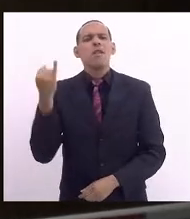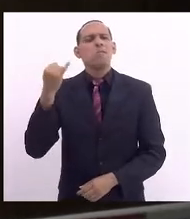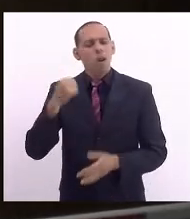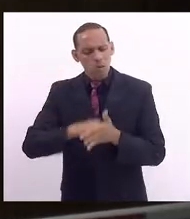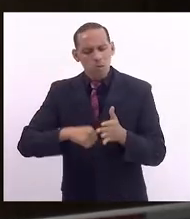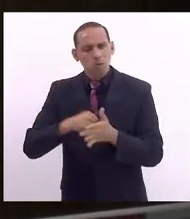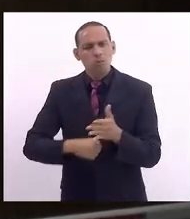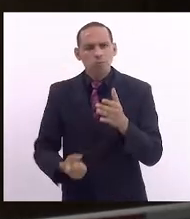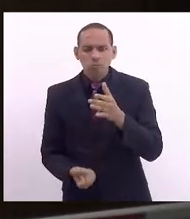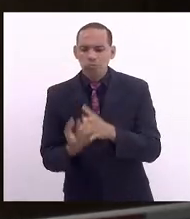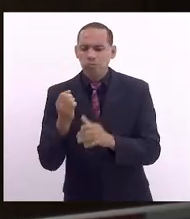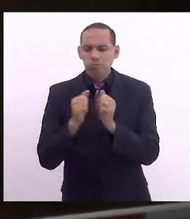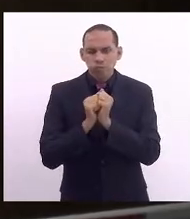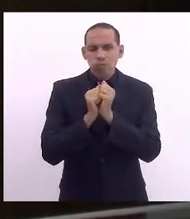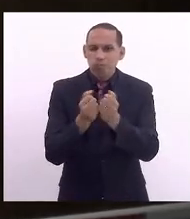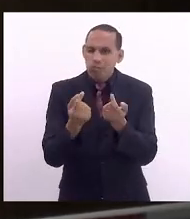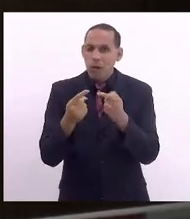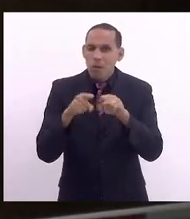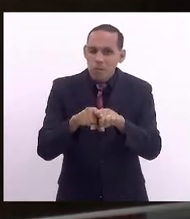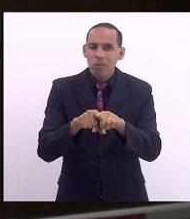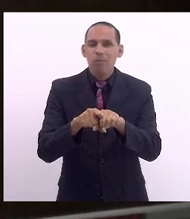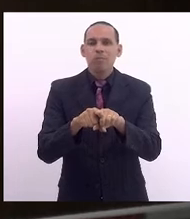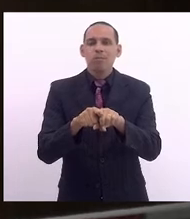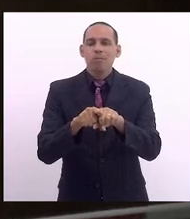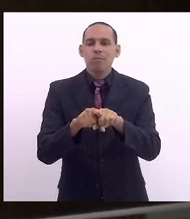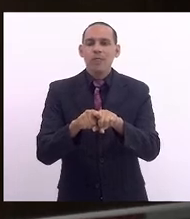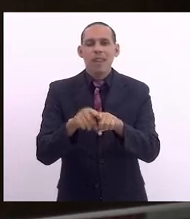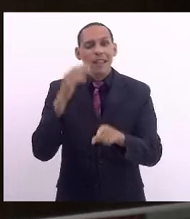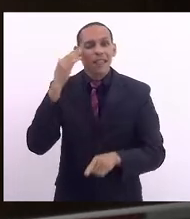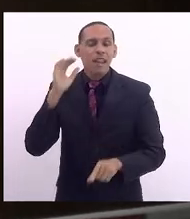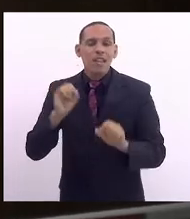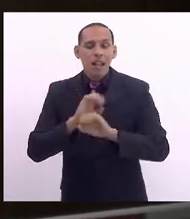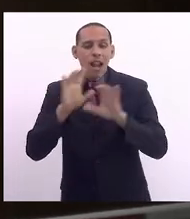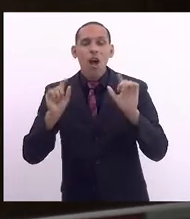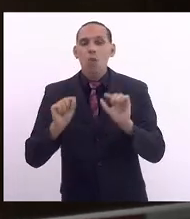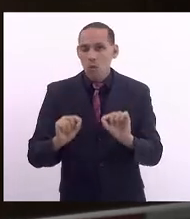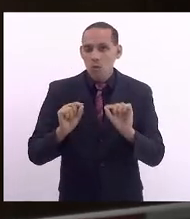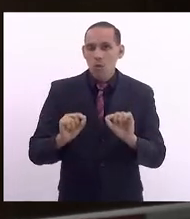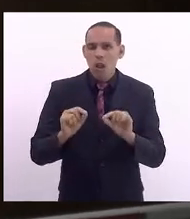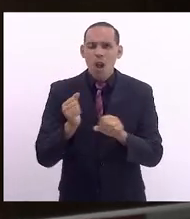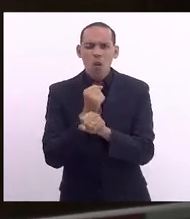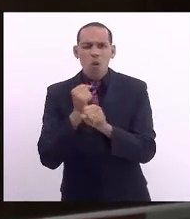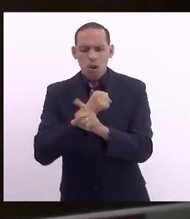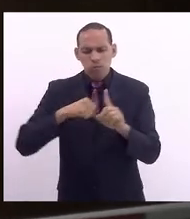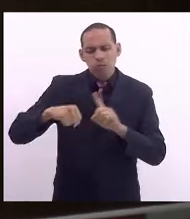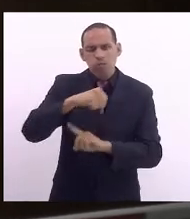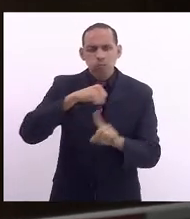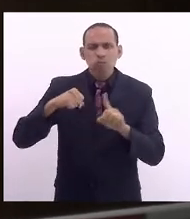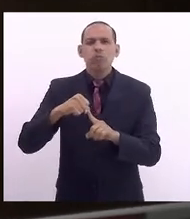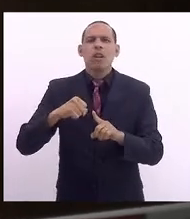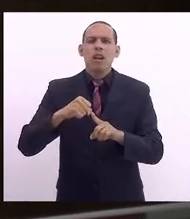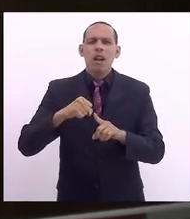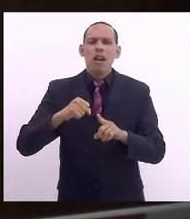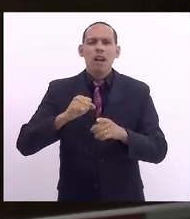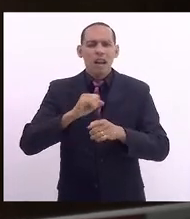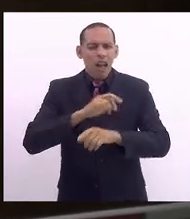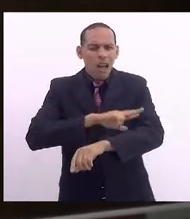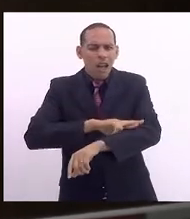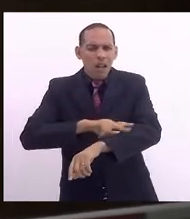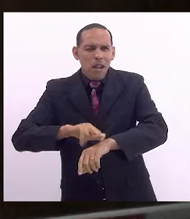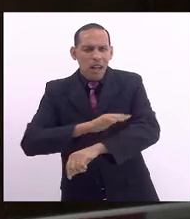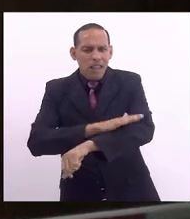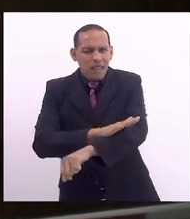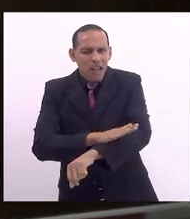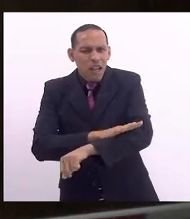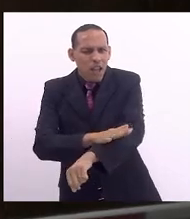forma aliado, entendendo que o principal projeto é a desconstrução de uma sociedade onde o racismo é uma questão estrutural.